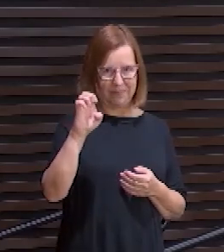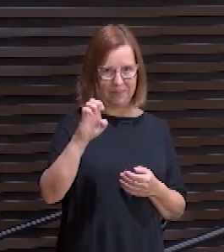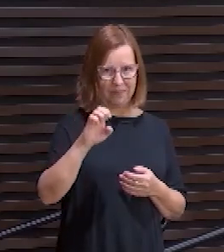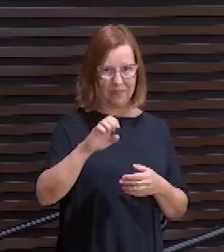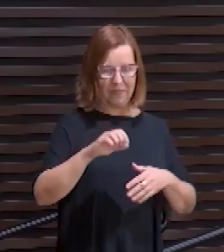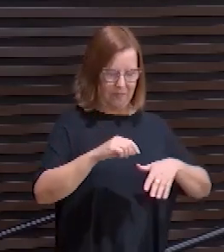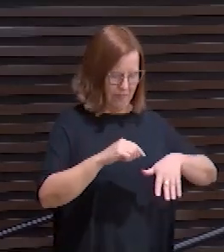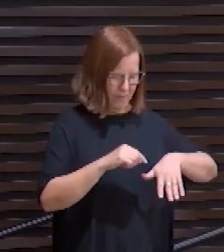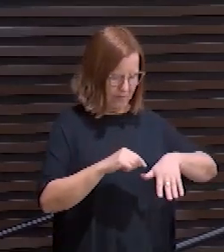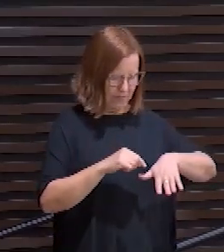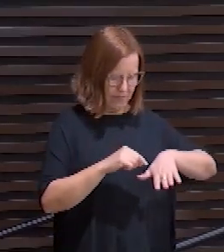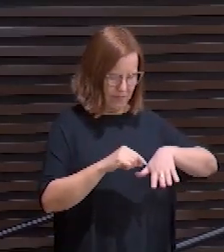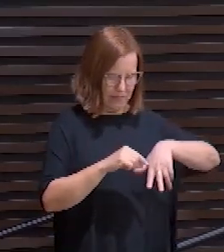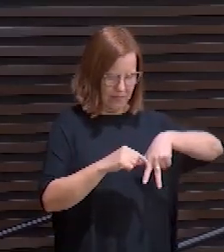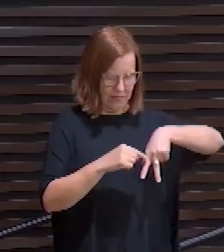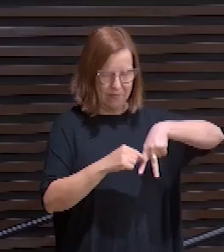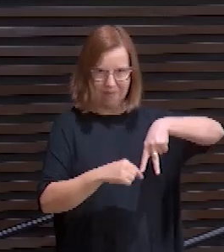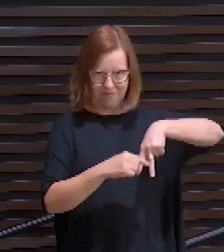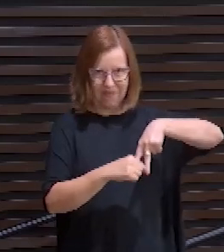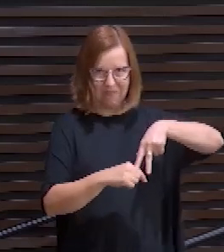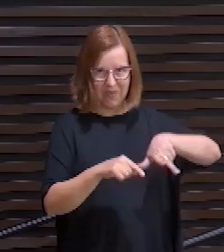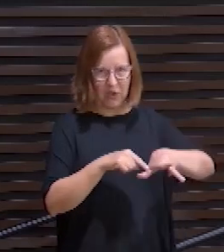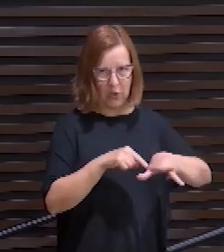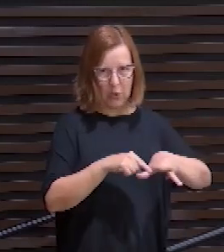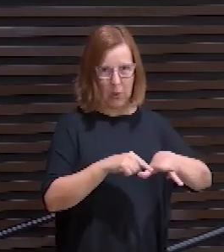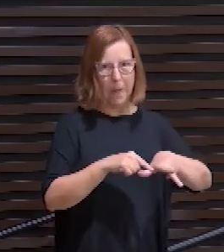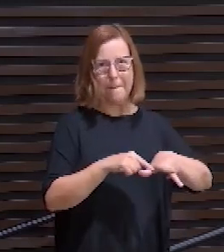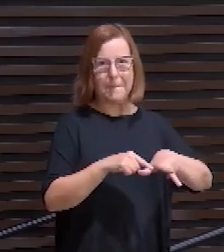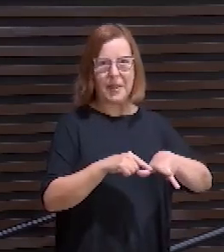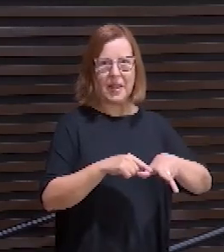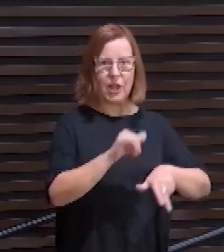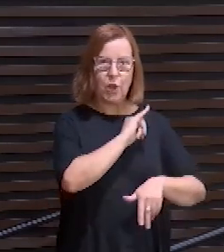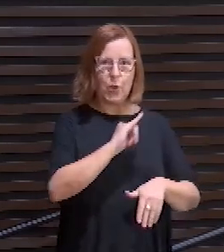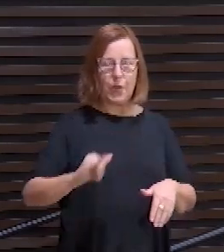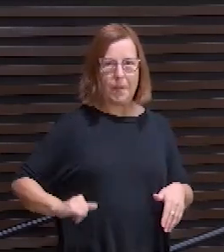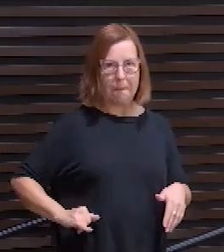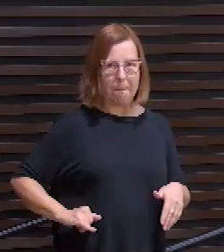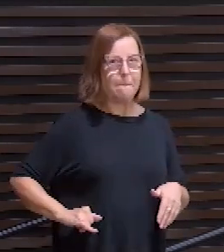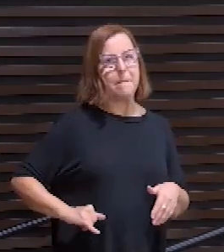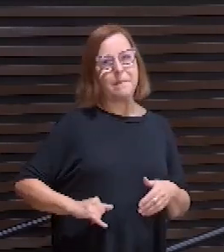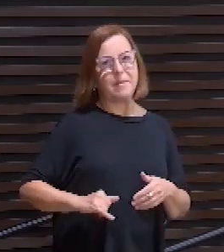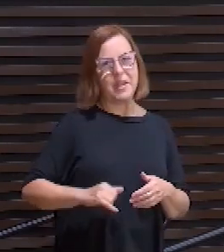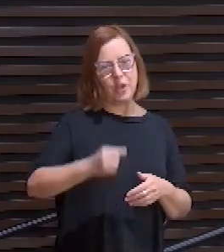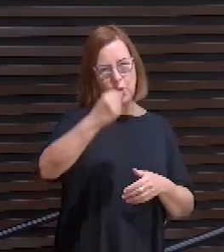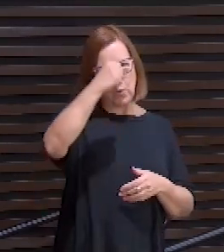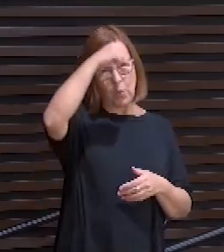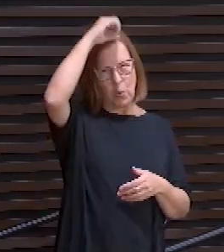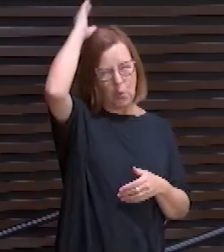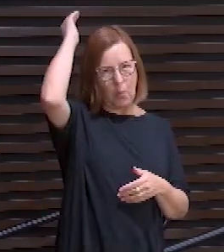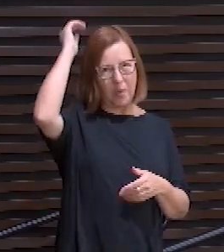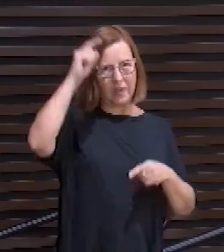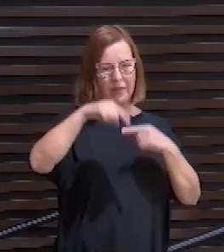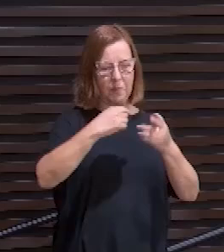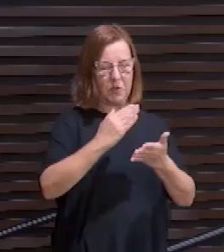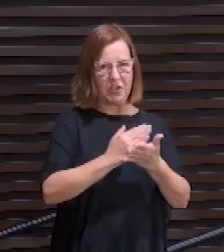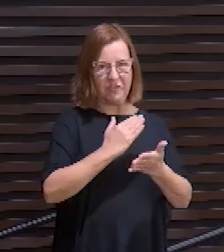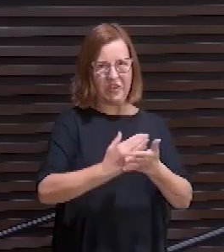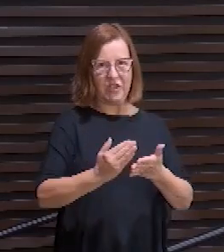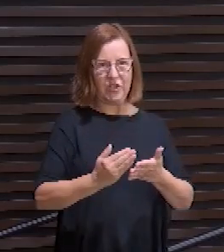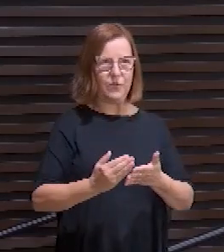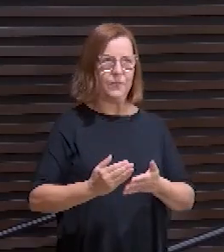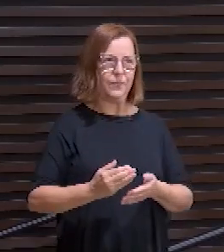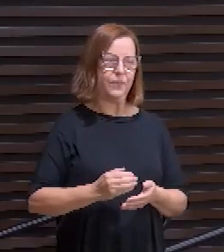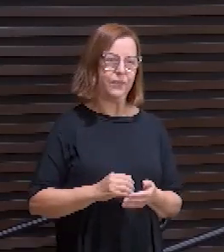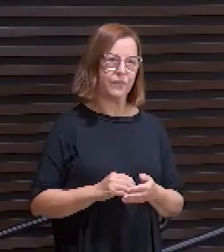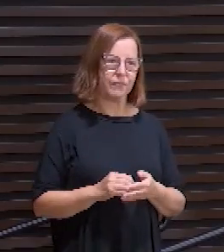em 2 pernas, Igreja Católica Ortodoxa, Igreja Católica Romana, e depois os 2 pés